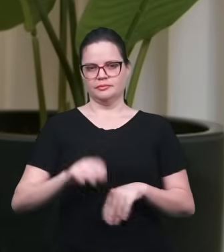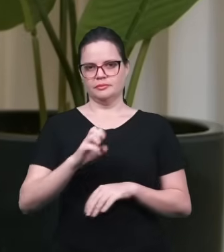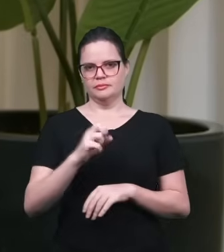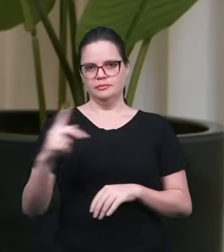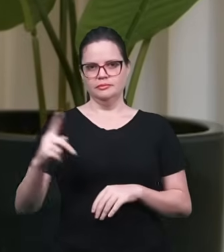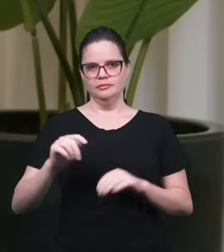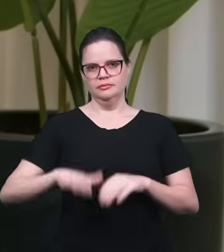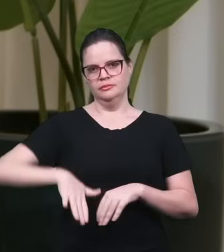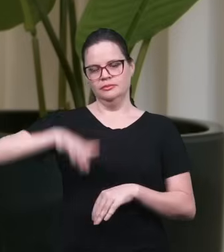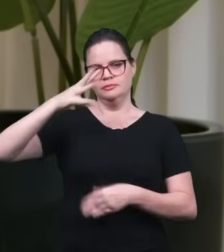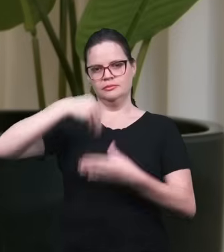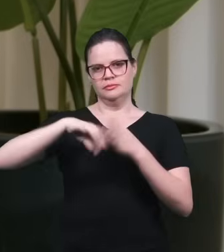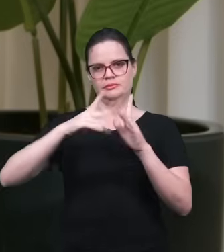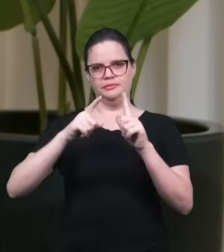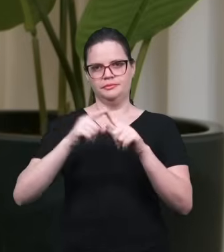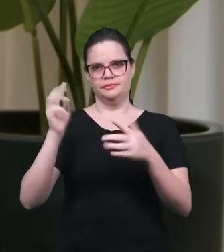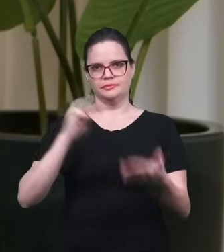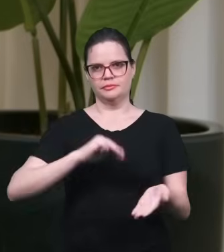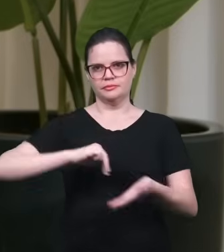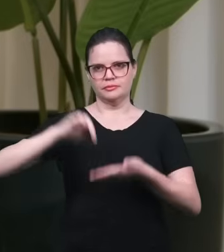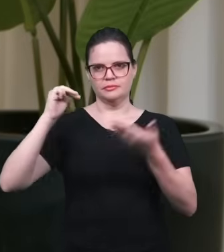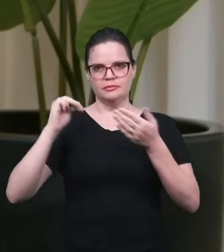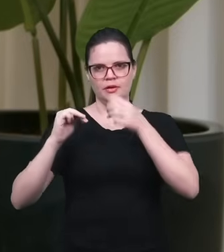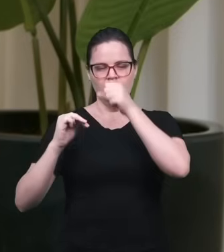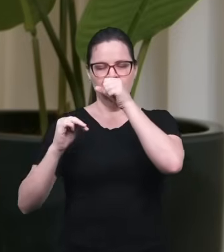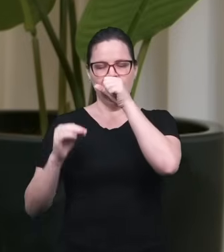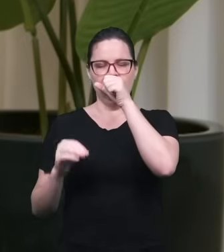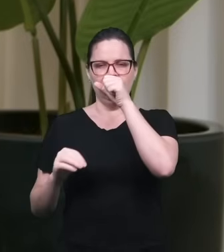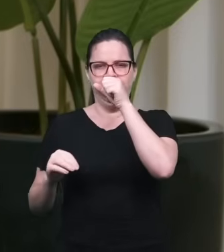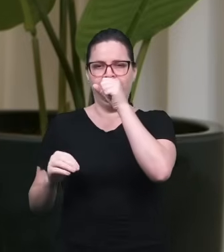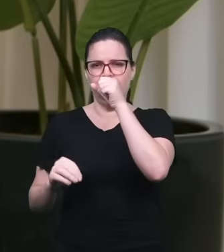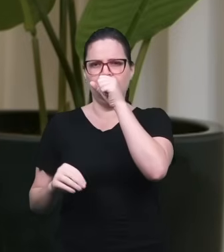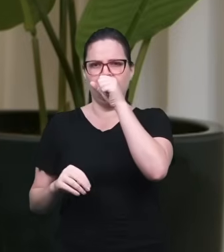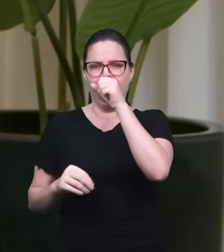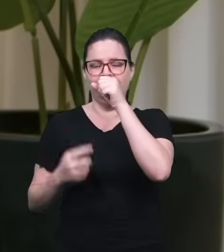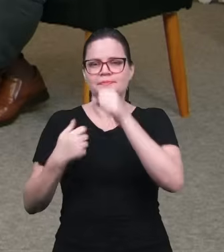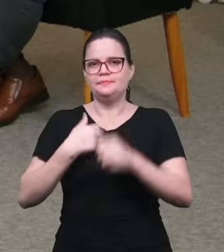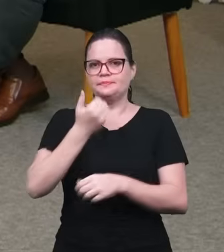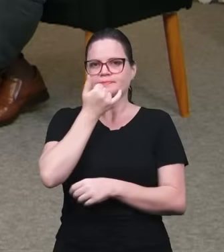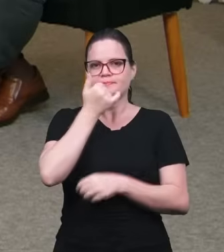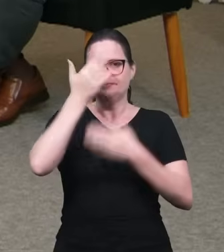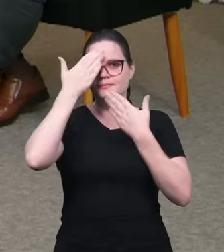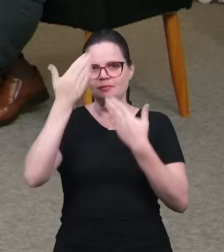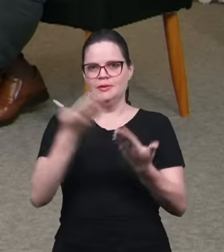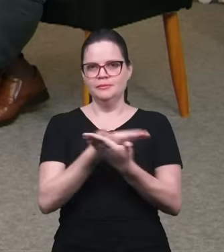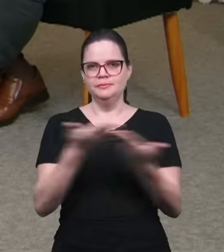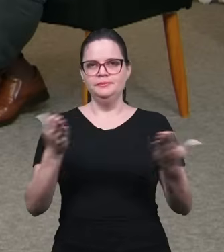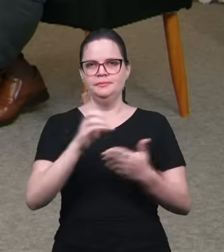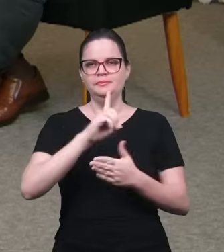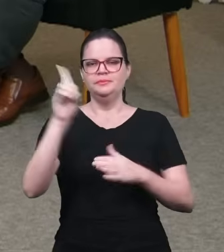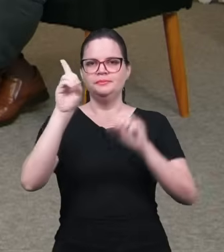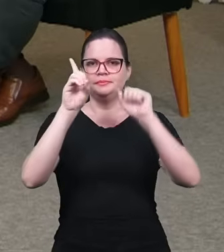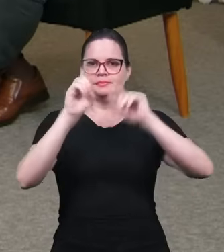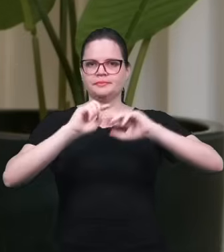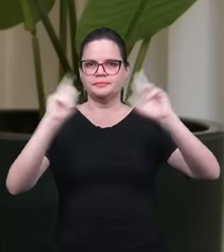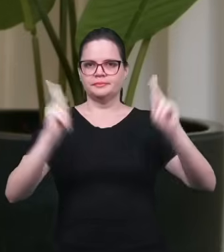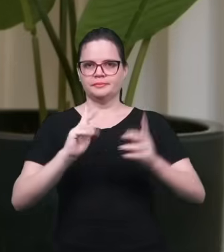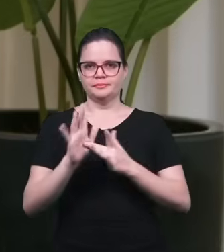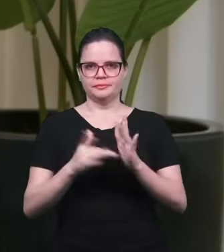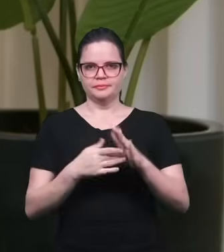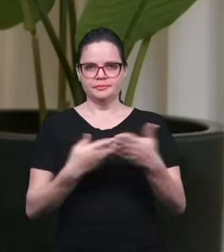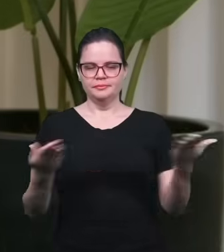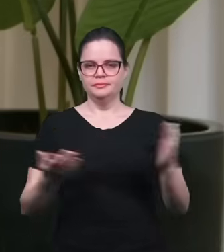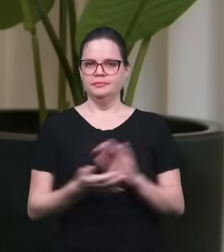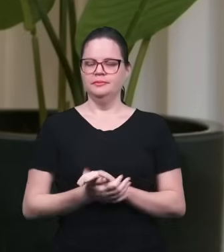do Crescendo na Igreja Cristã Maranata. Muito obrigado, Deus abençoe, a paz do Senhor. A paz do Senhor. Agora,